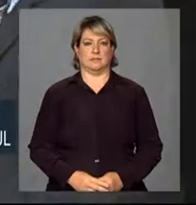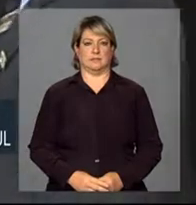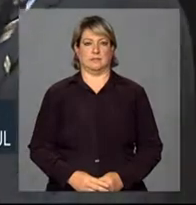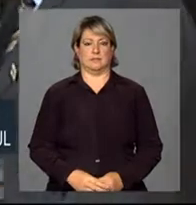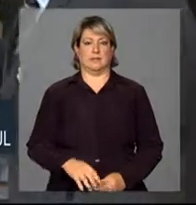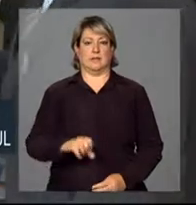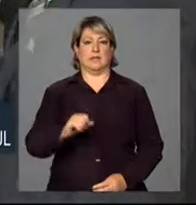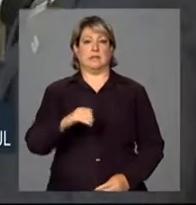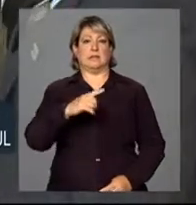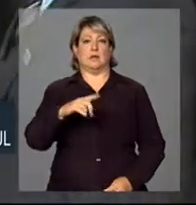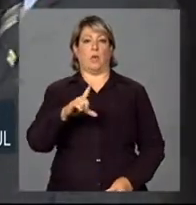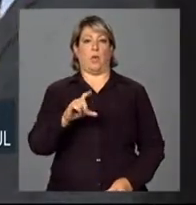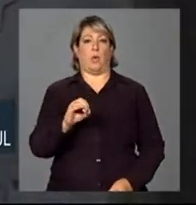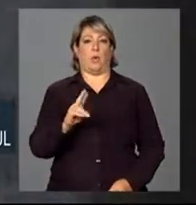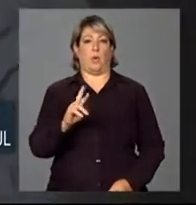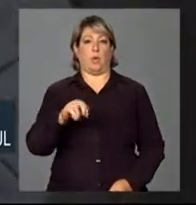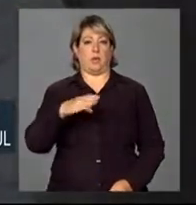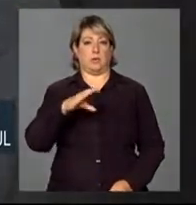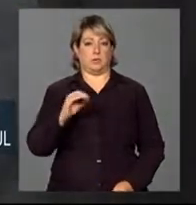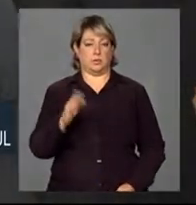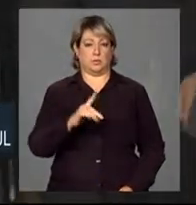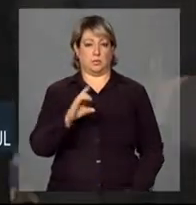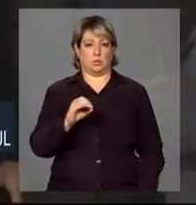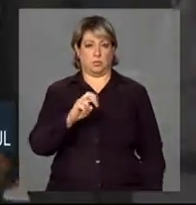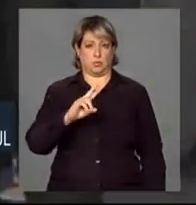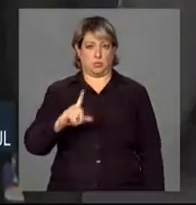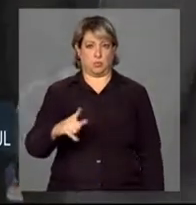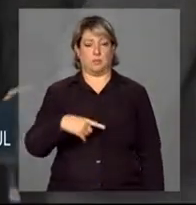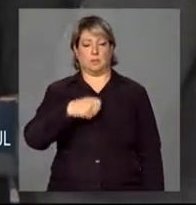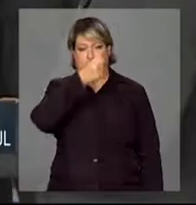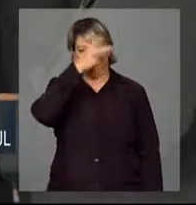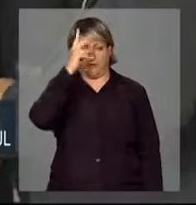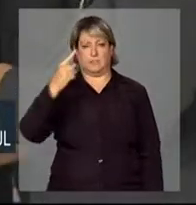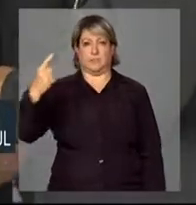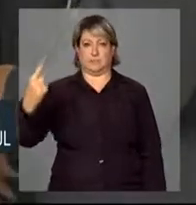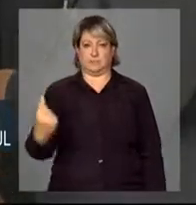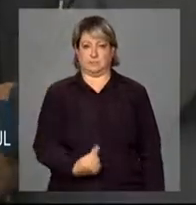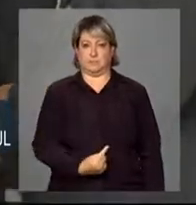São Lourenço do Sul, prefeito Raul Martins.